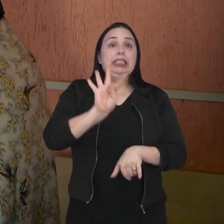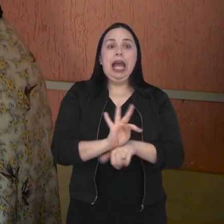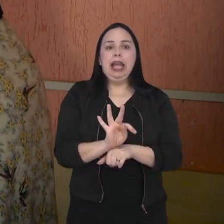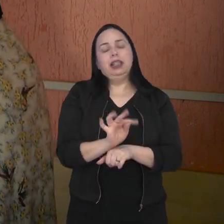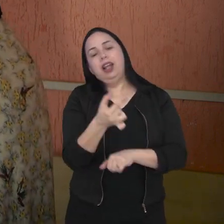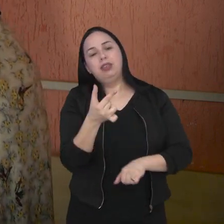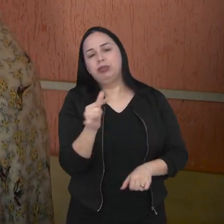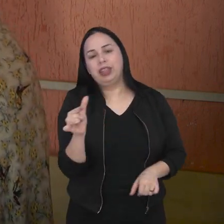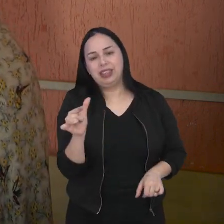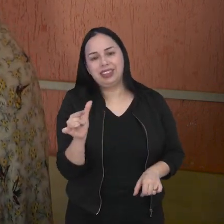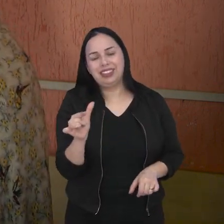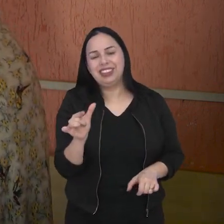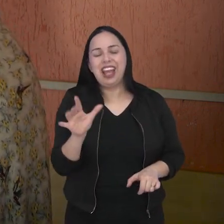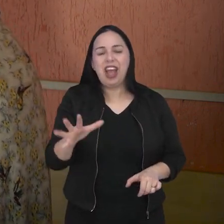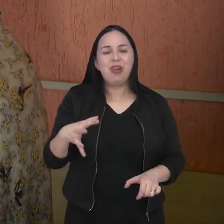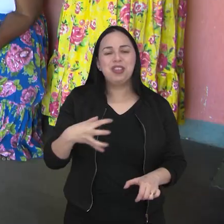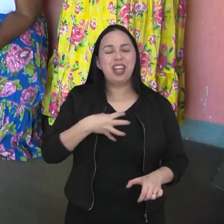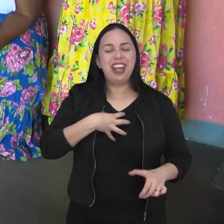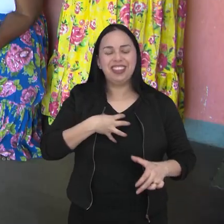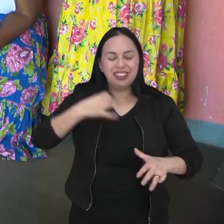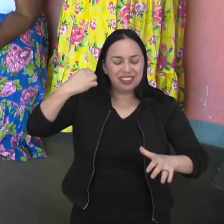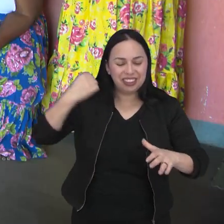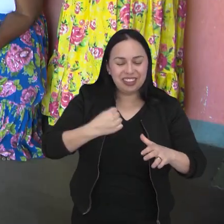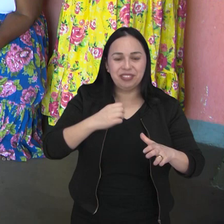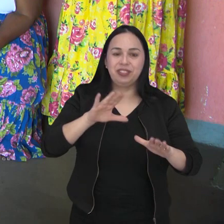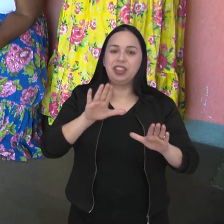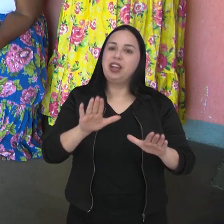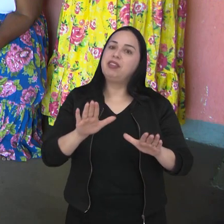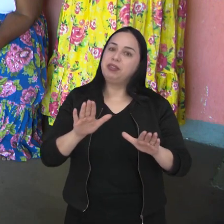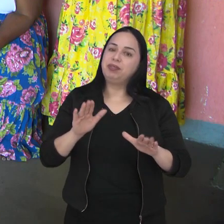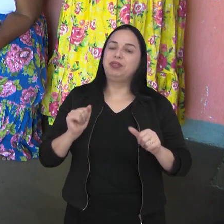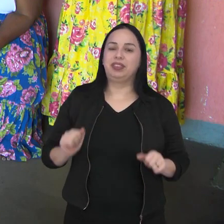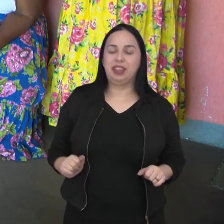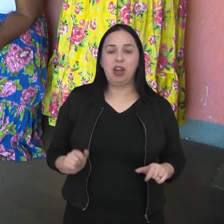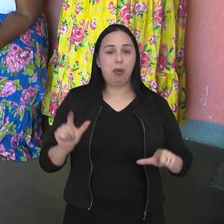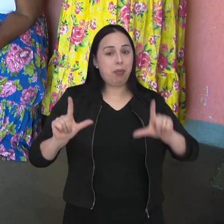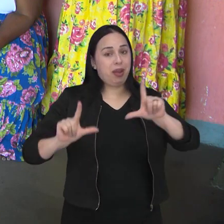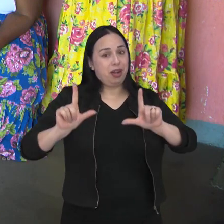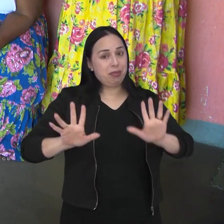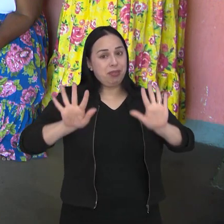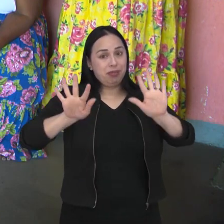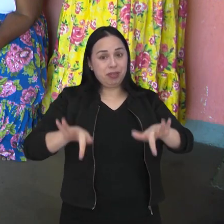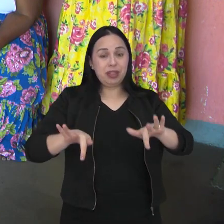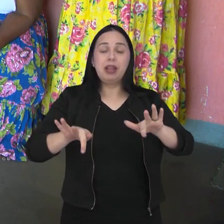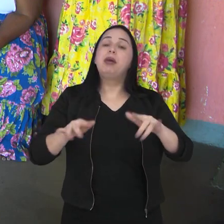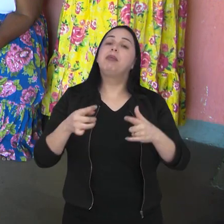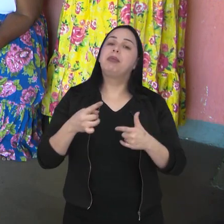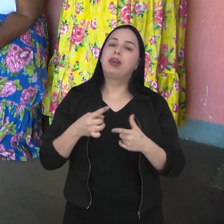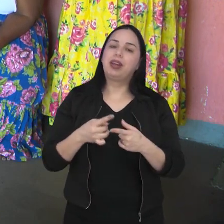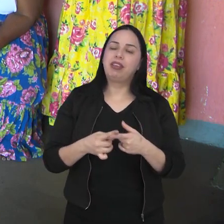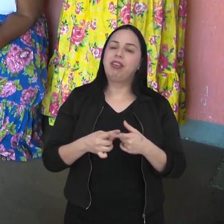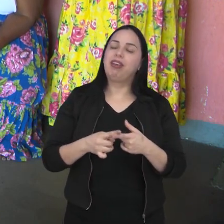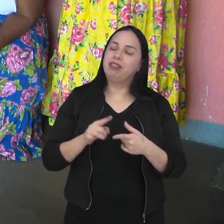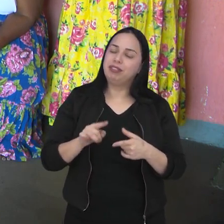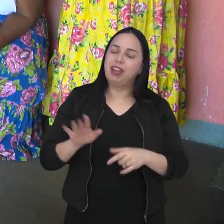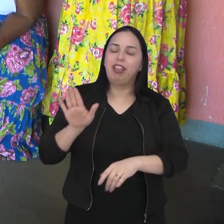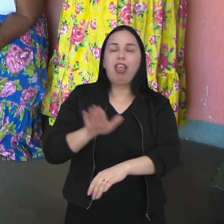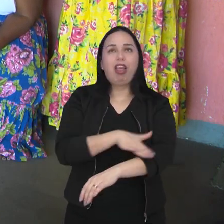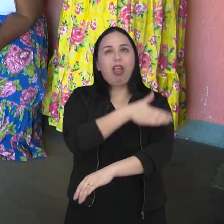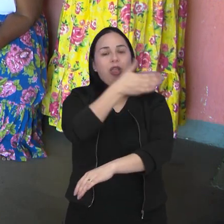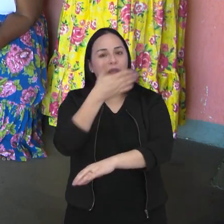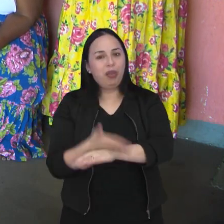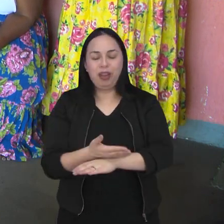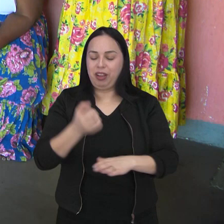assim, uma técnica, assim. É o jeito que a pessoa se sentir melhor. Eu vou fazer o seguinte, então. Eu vou encerrar o programa aqui, porque senão eu vou ficar aqui a